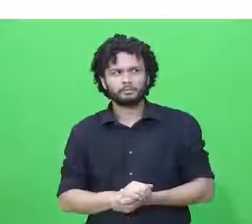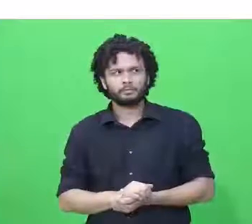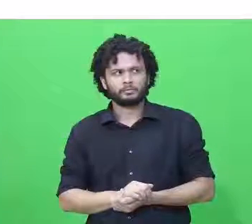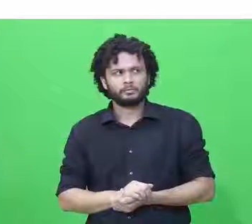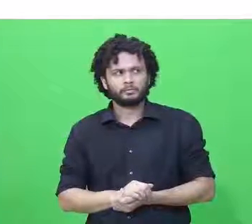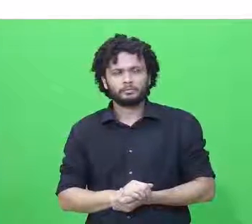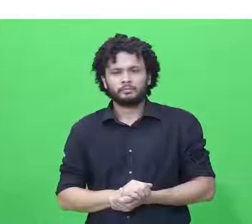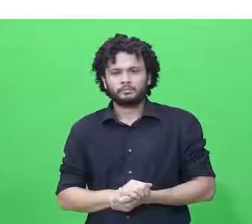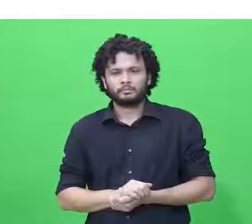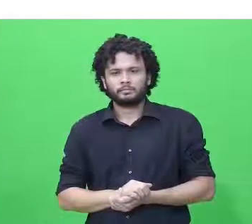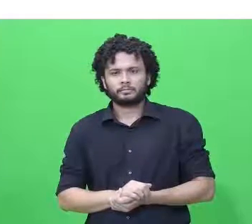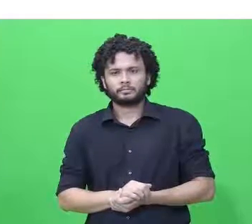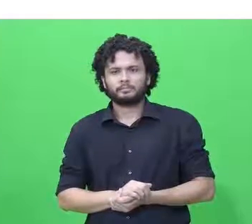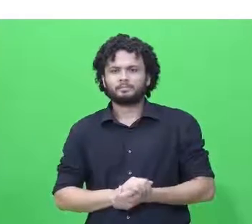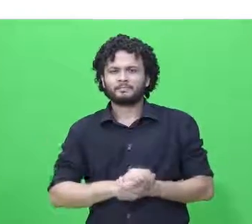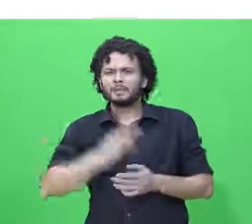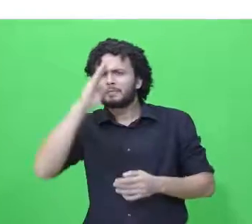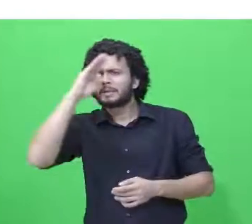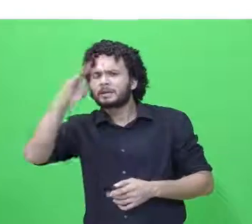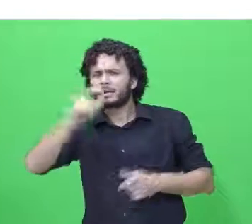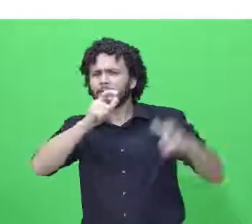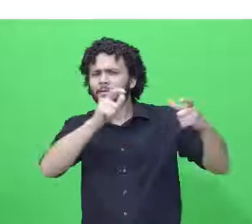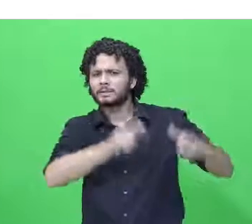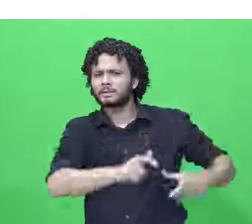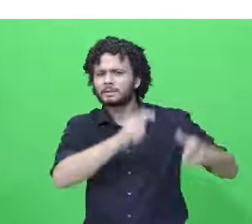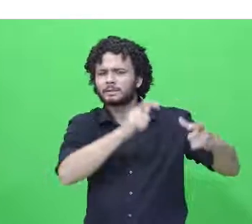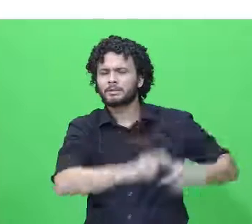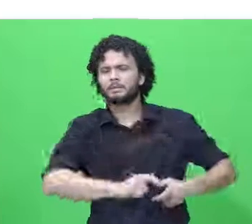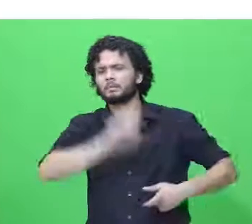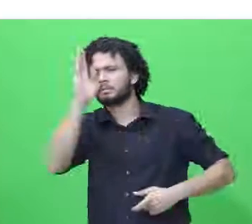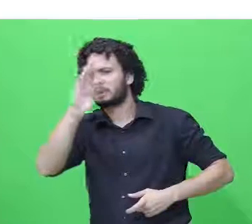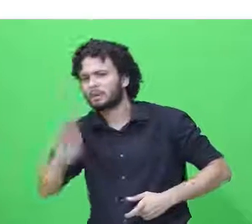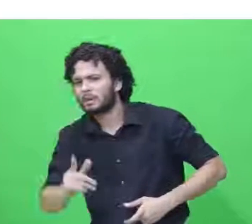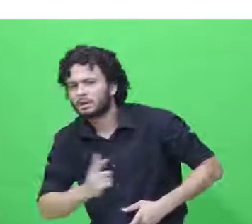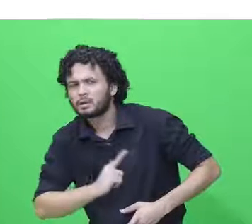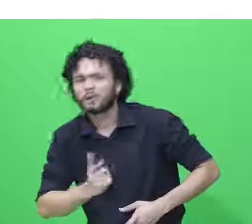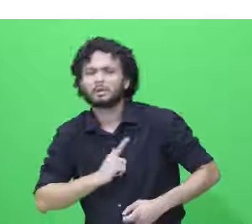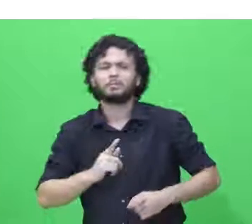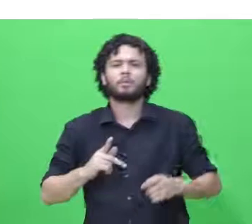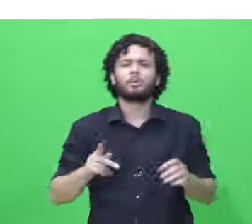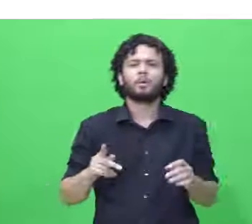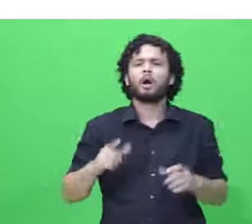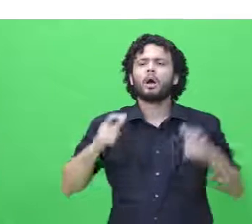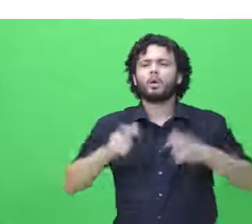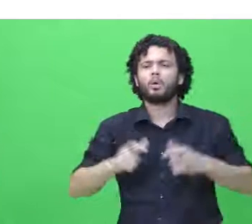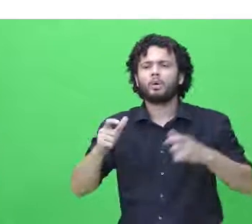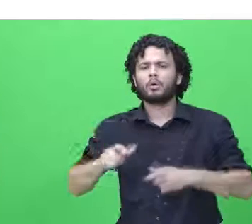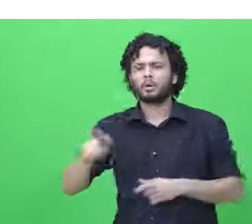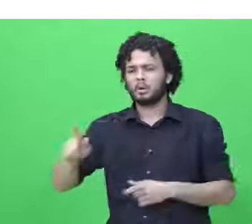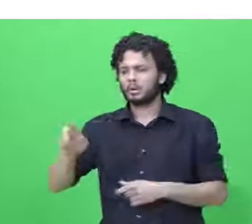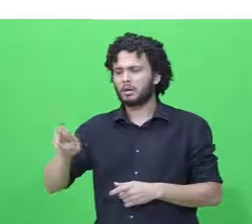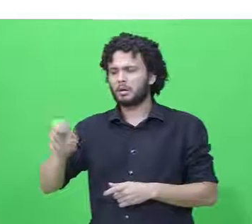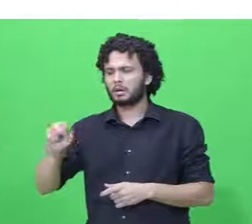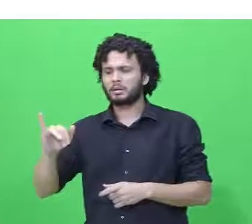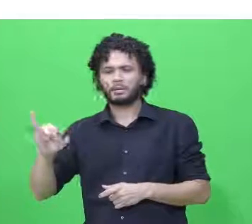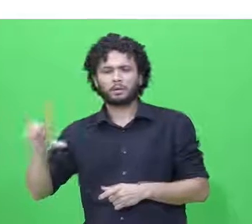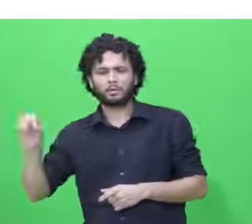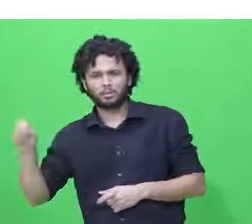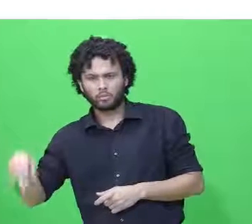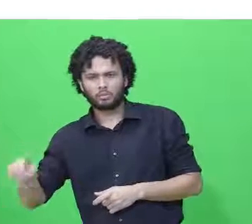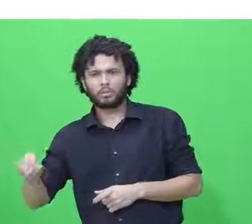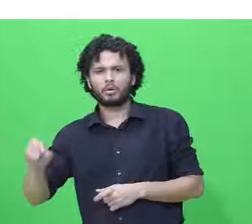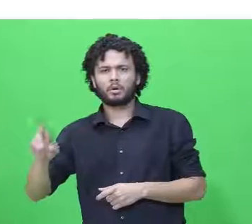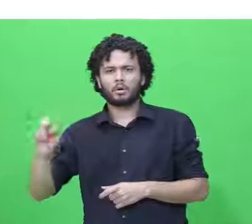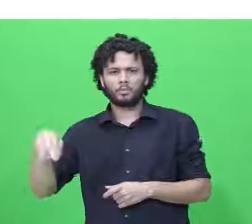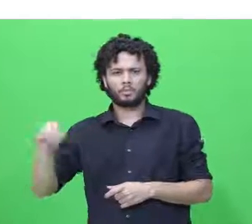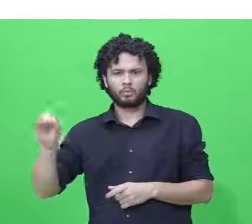As cadeias das principais cidades brasileiras encheram-se de presos políticos, como o escritor alagoano Graciliano Ramos, Luiz Carlos Prestes e,